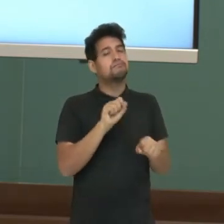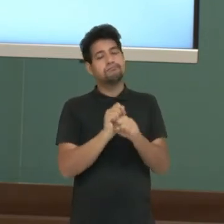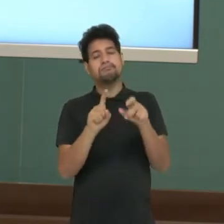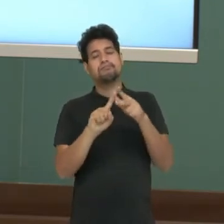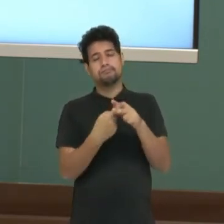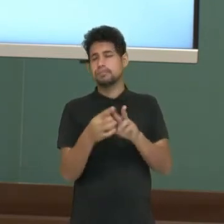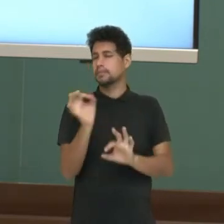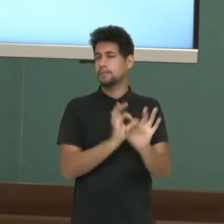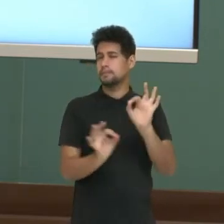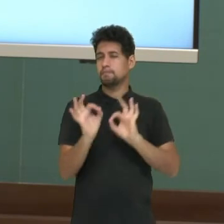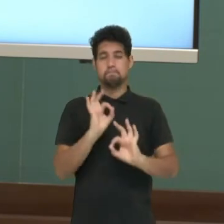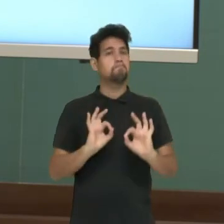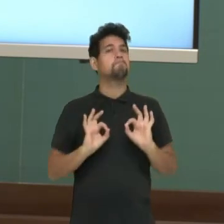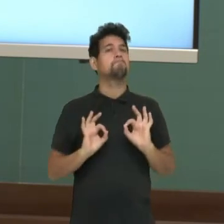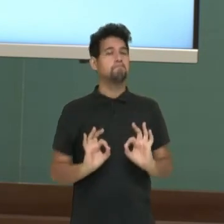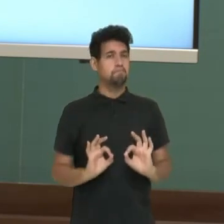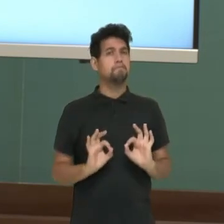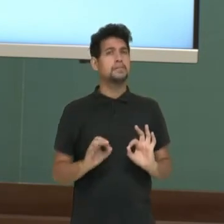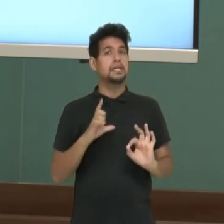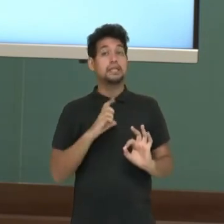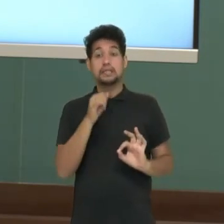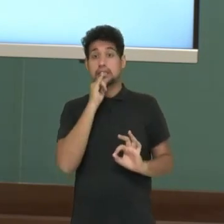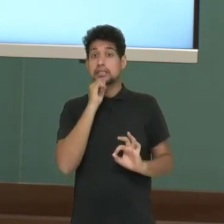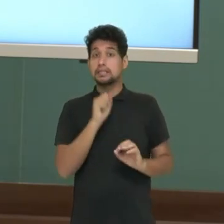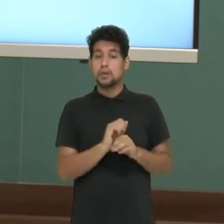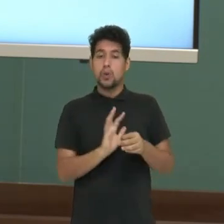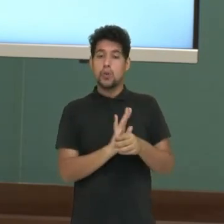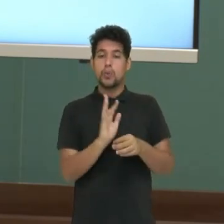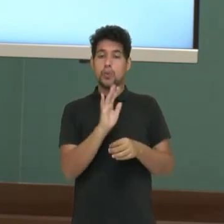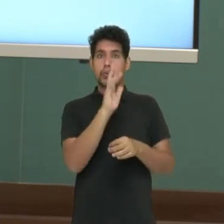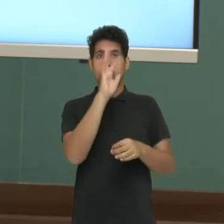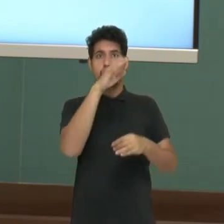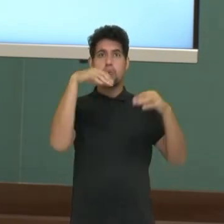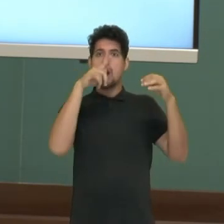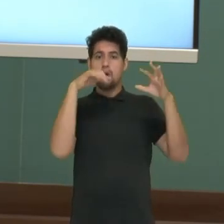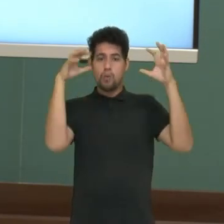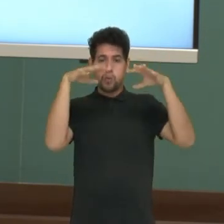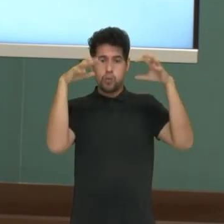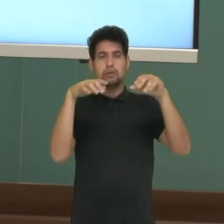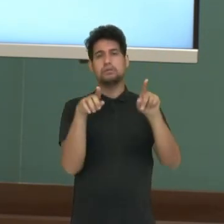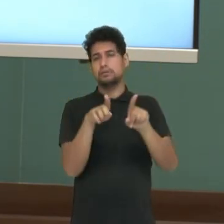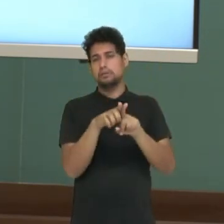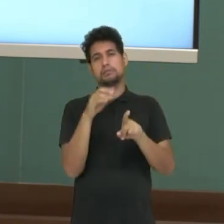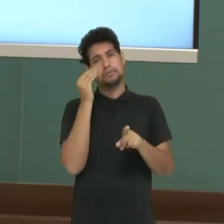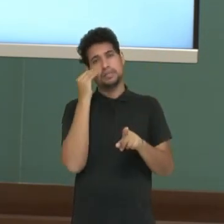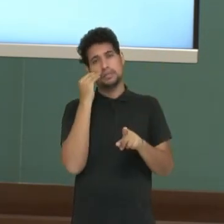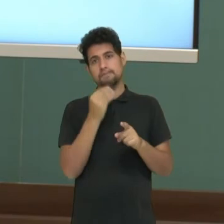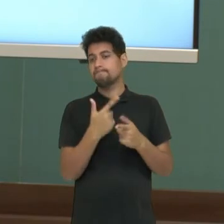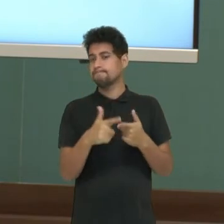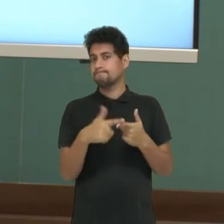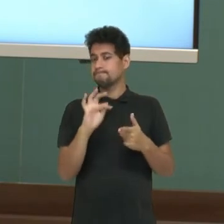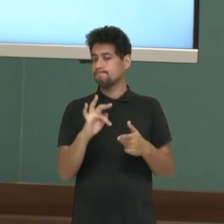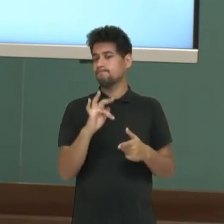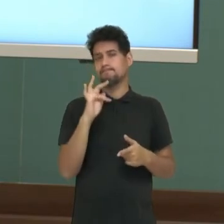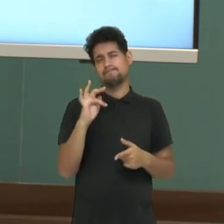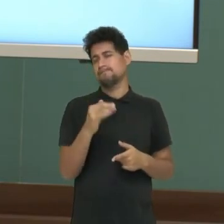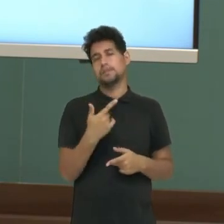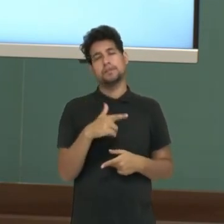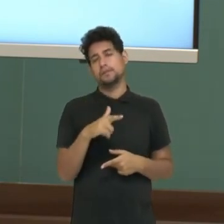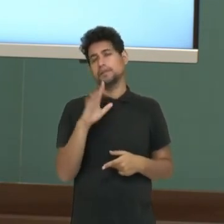da região, que inclusive tem detectores de incêndio e tudo mais. A chance daí de ter um problema é